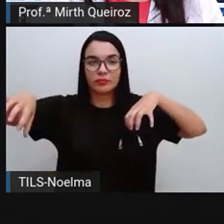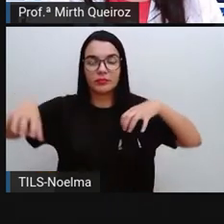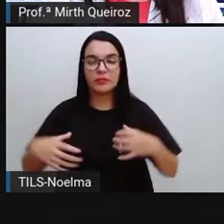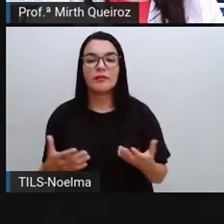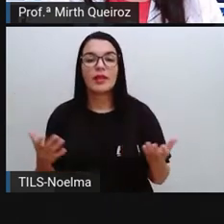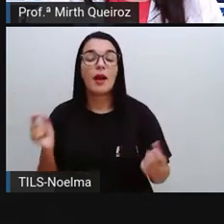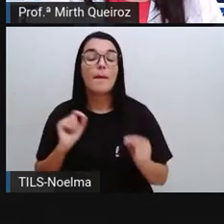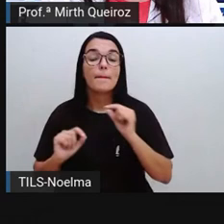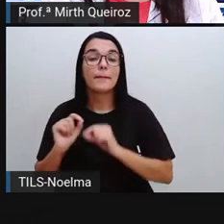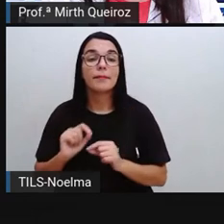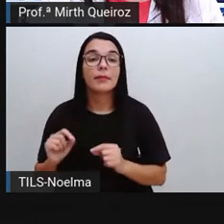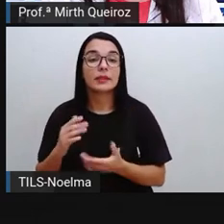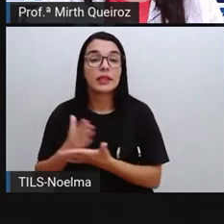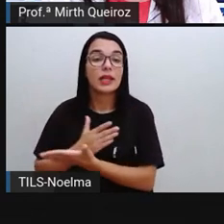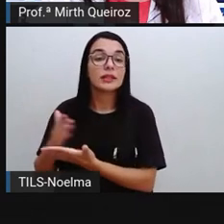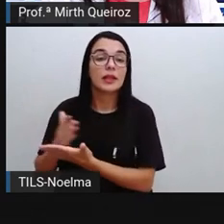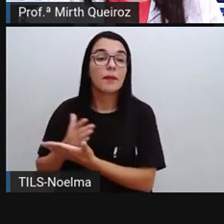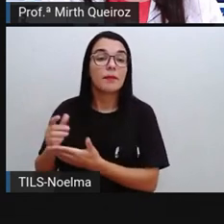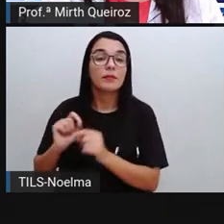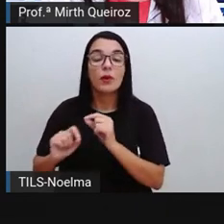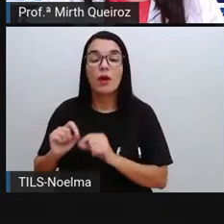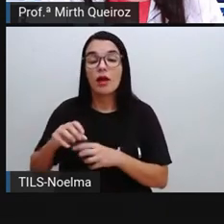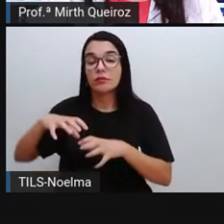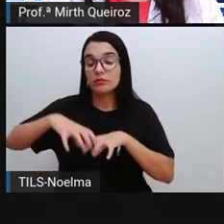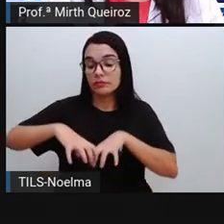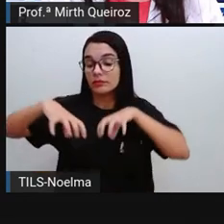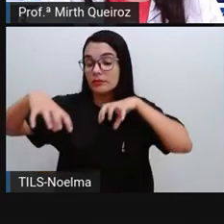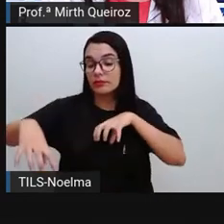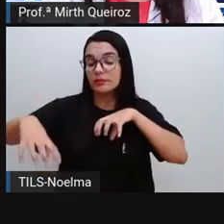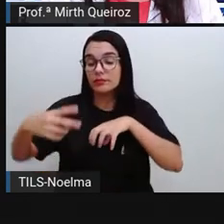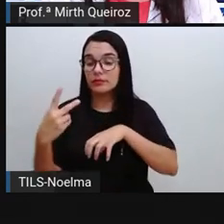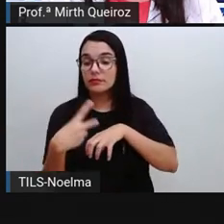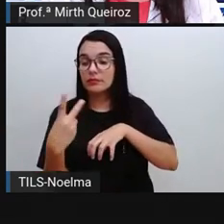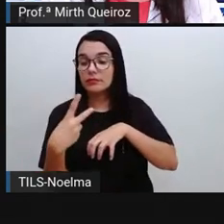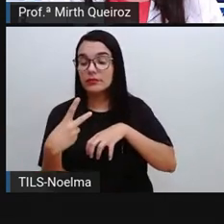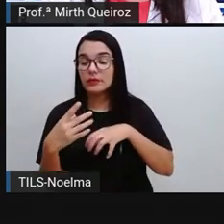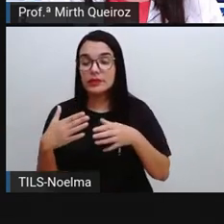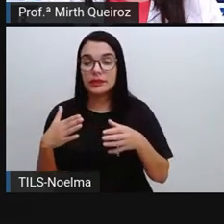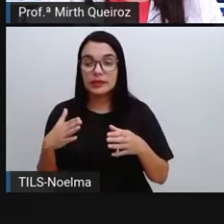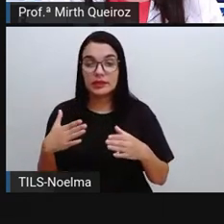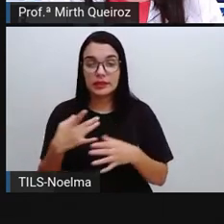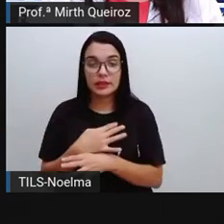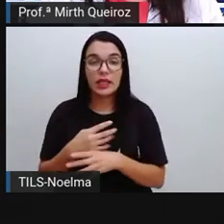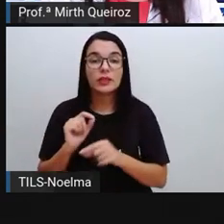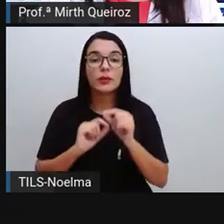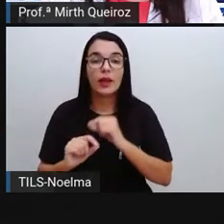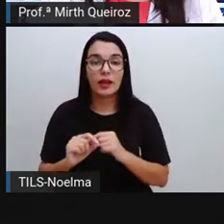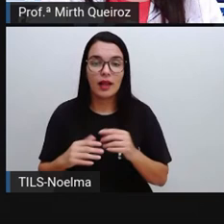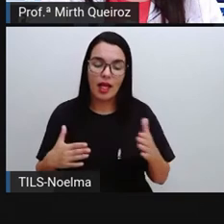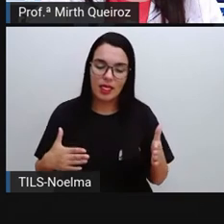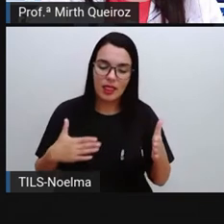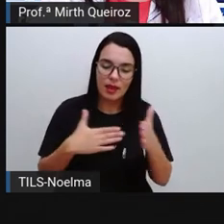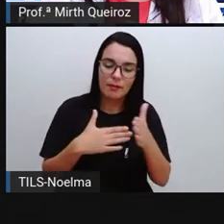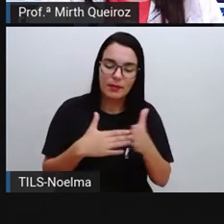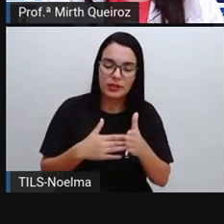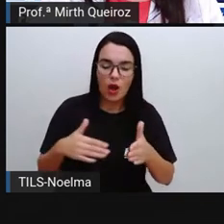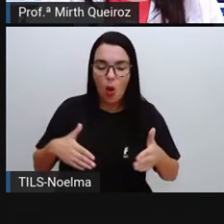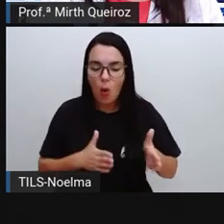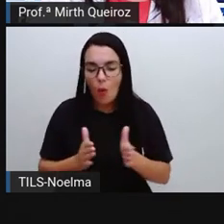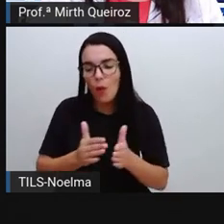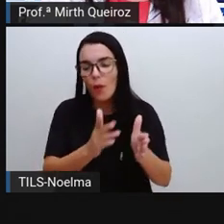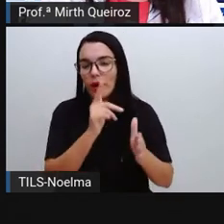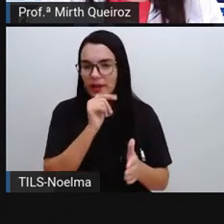separa Santa Maria da Vitória e São Félix do Coribe é um rio, que é um tipo de limite natural,